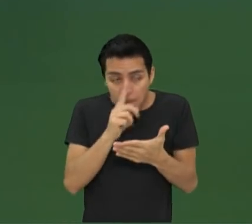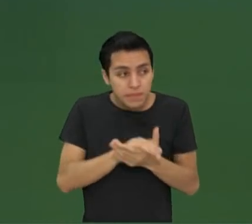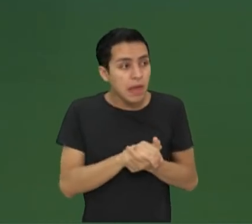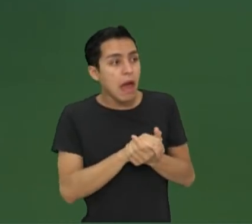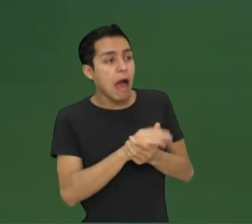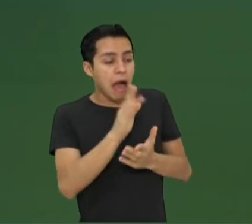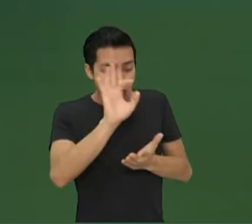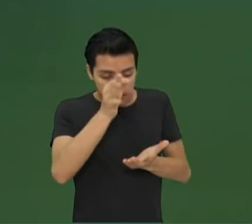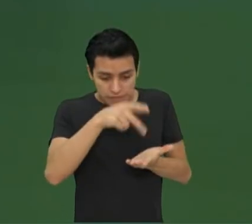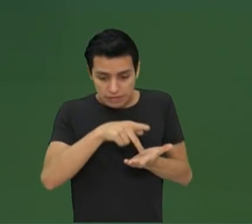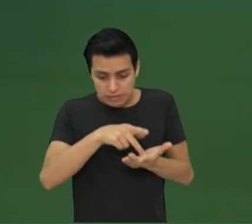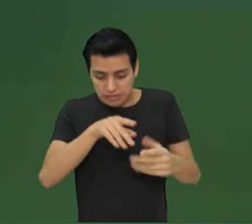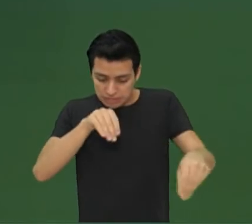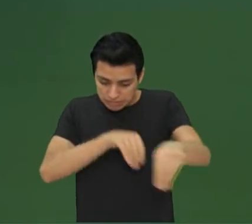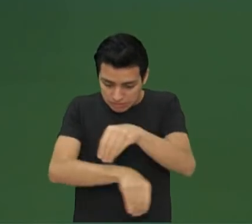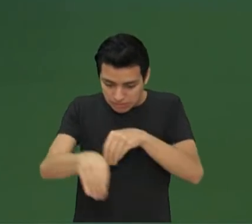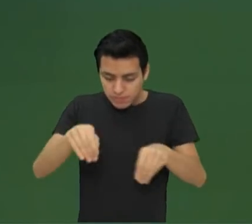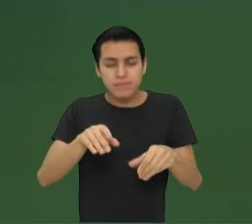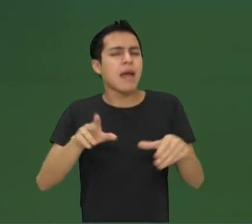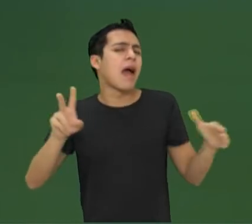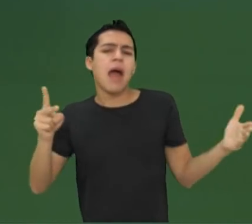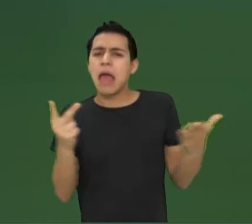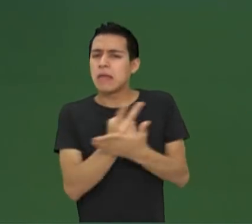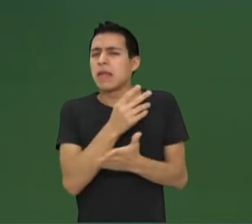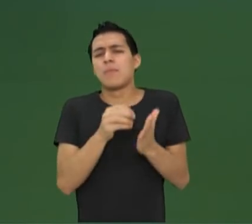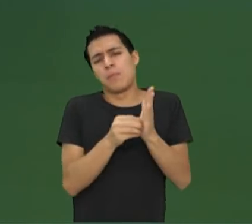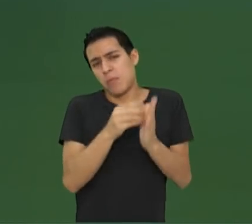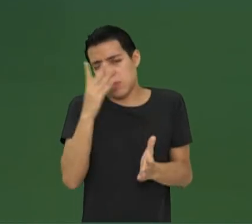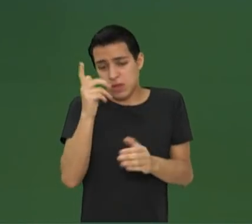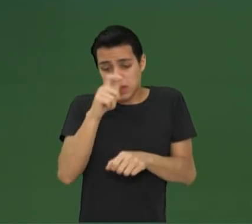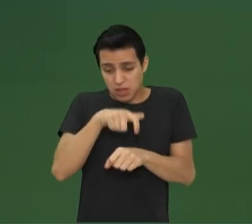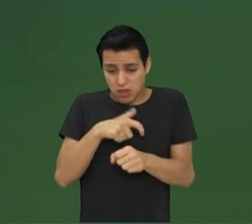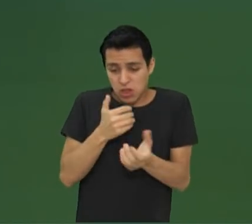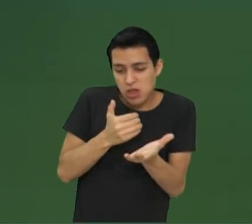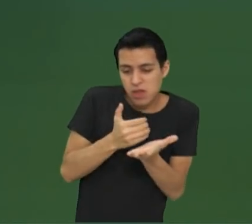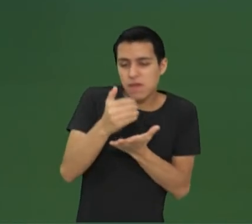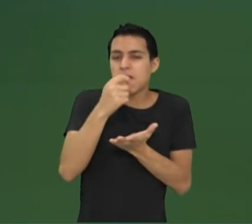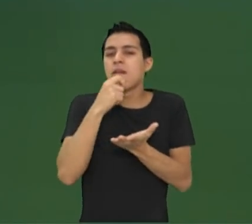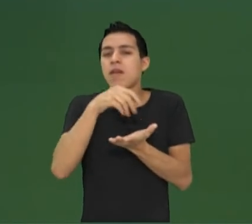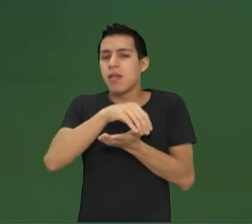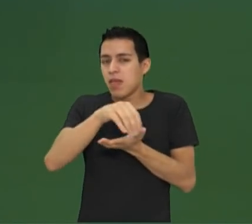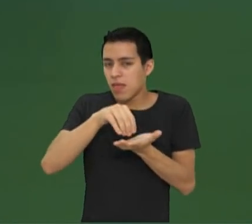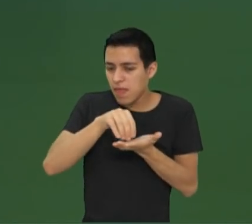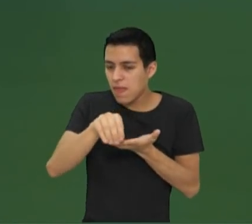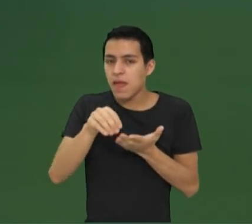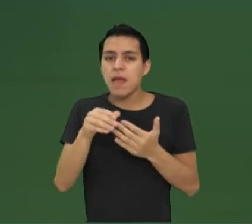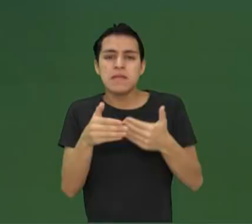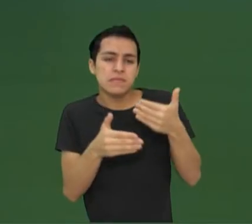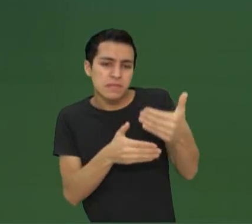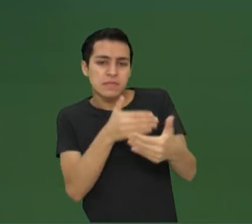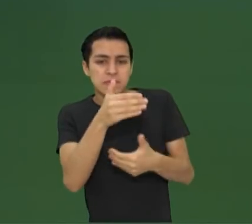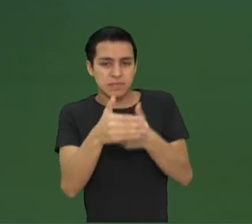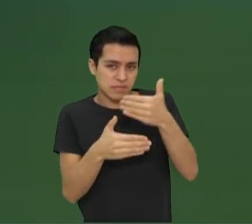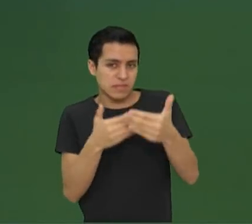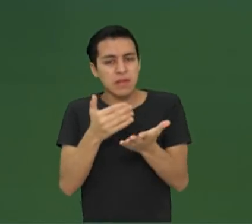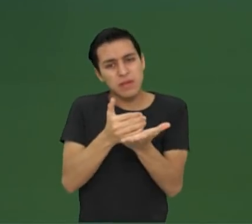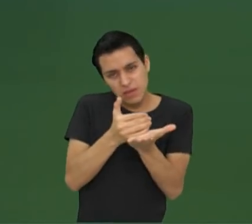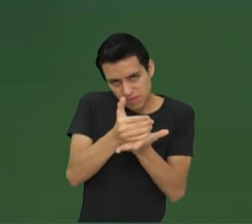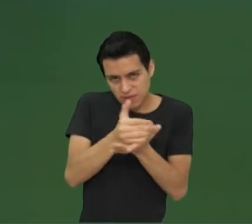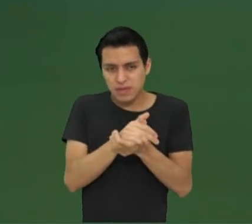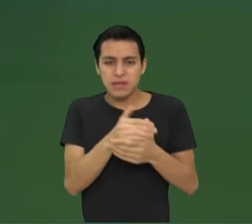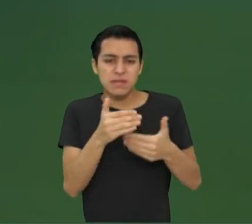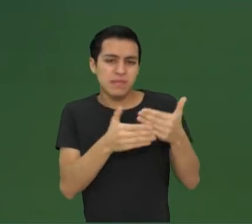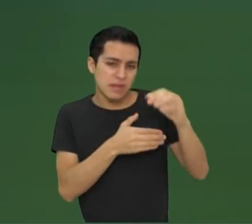uma jogada irregular. Acontece bastante quando a gente está iniciando no jogo do xadrez, assim, um pouquinho mais profundo, acontece bastante. Quando você